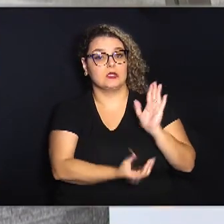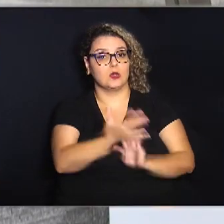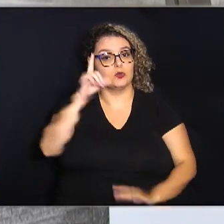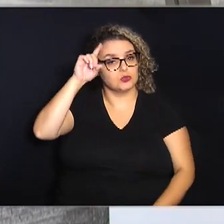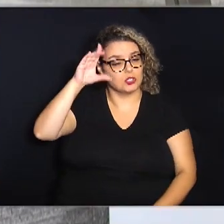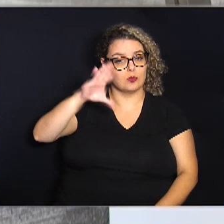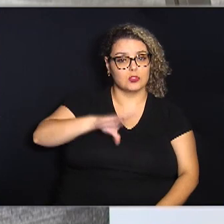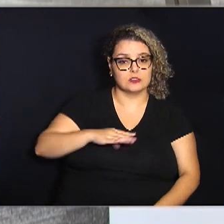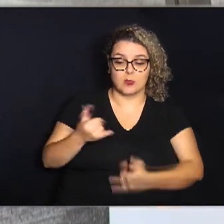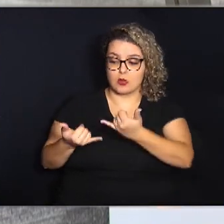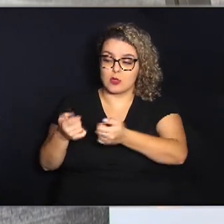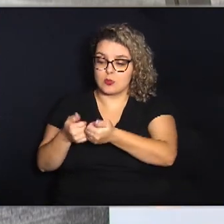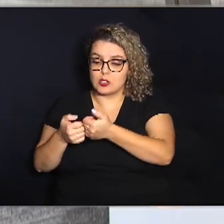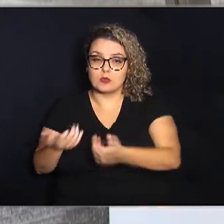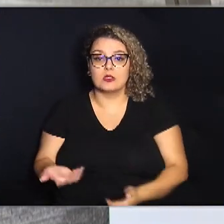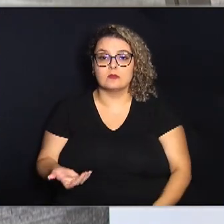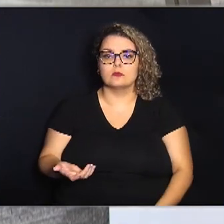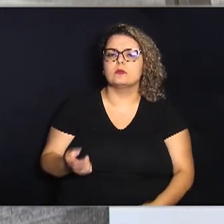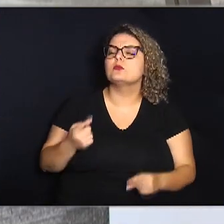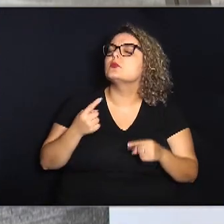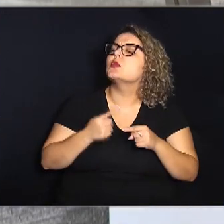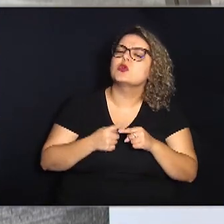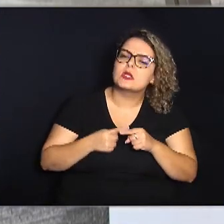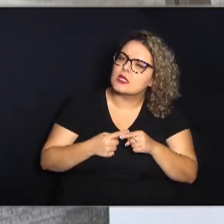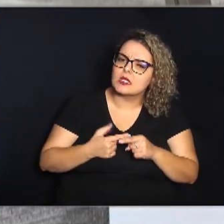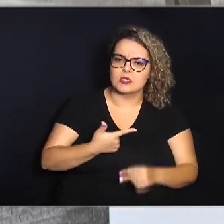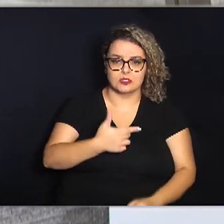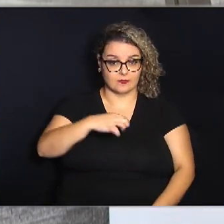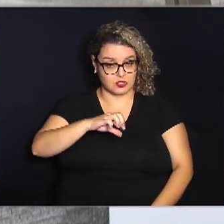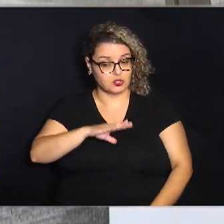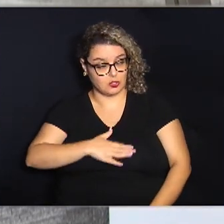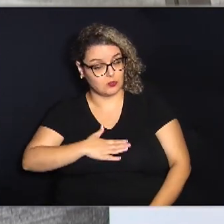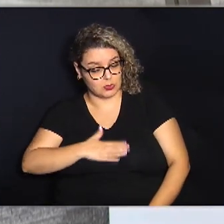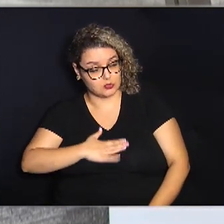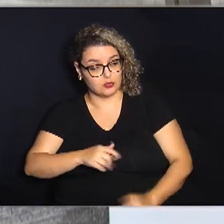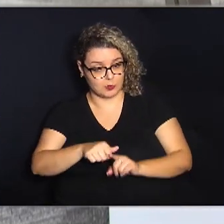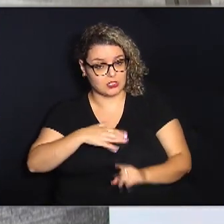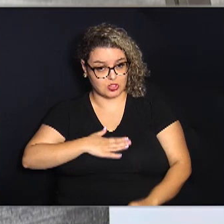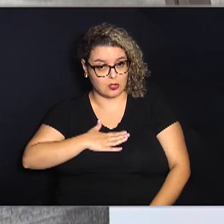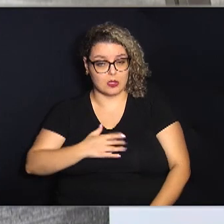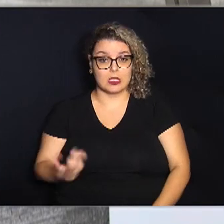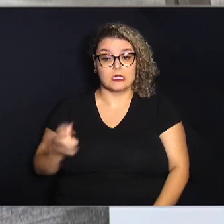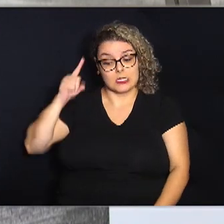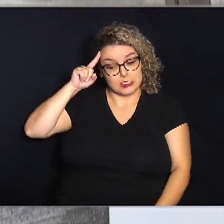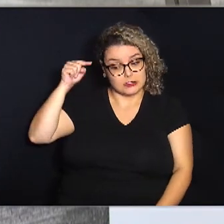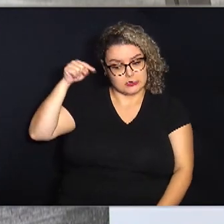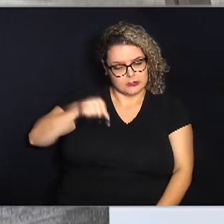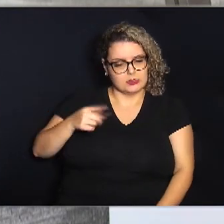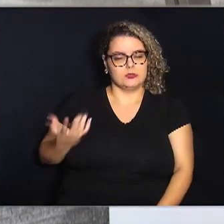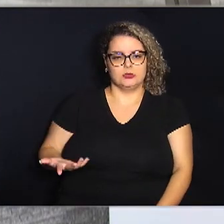dia 29 de agosto. Para que isso? Principalmente nessa data, despertar